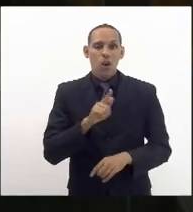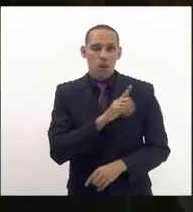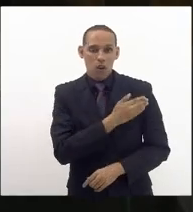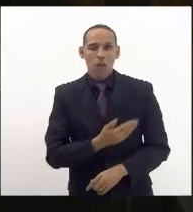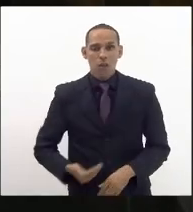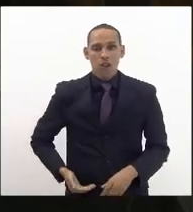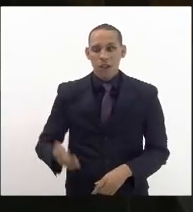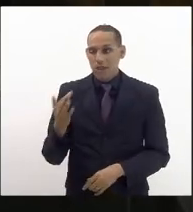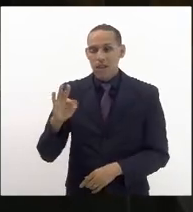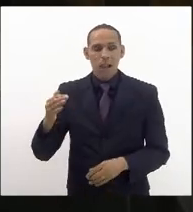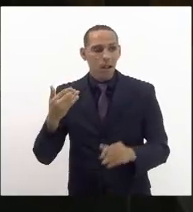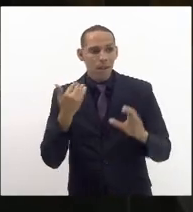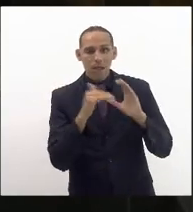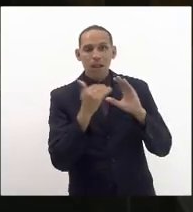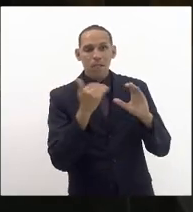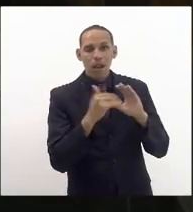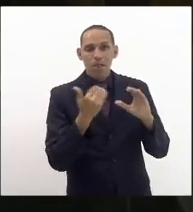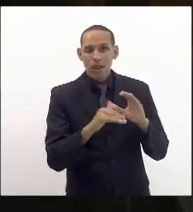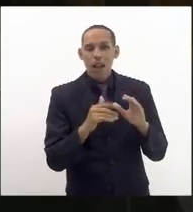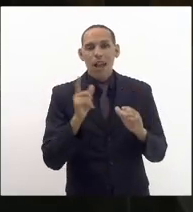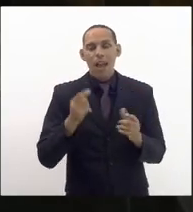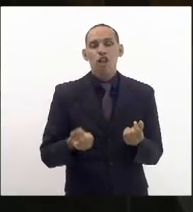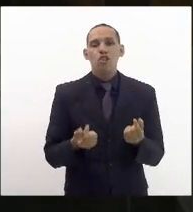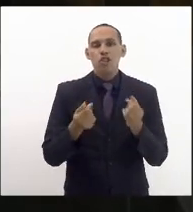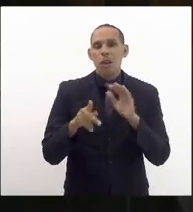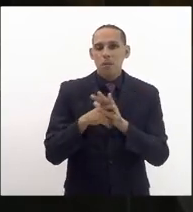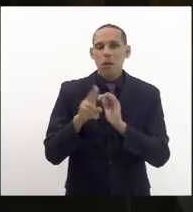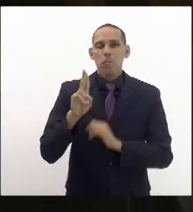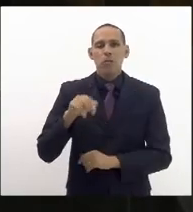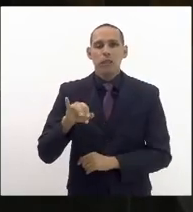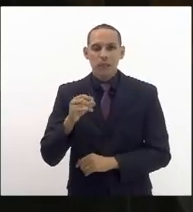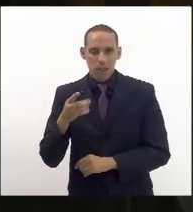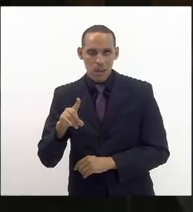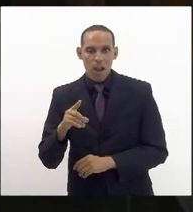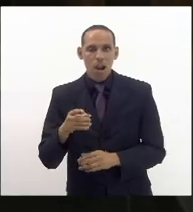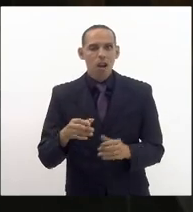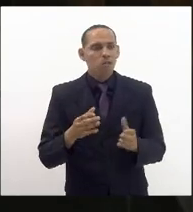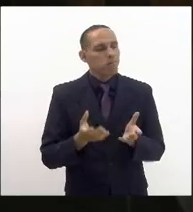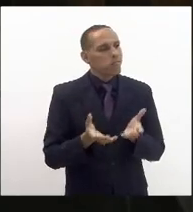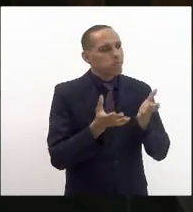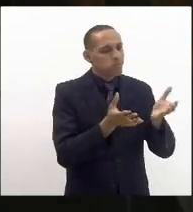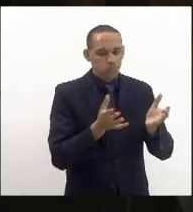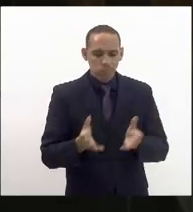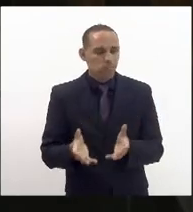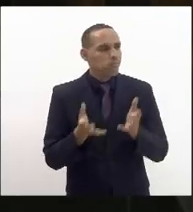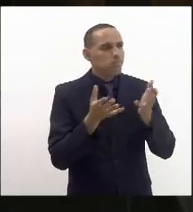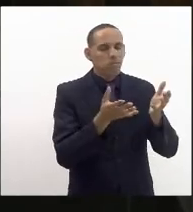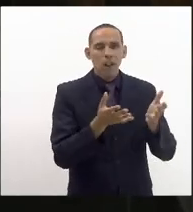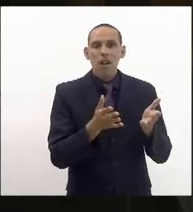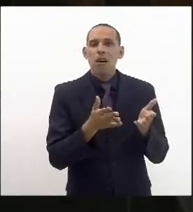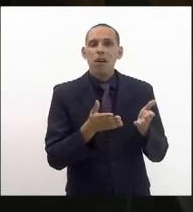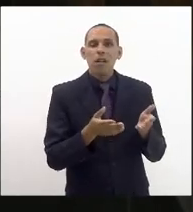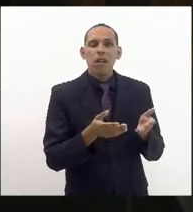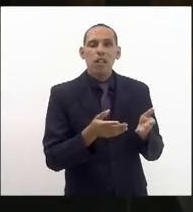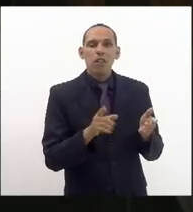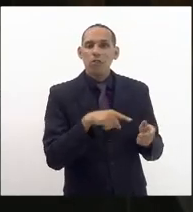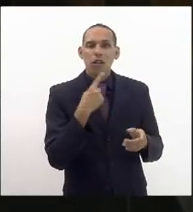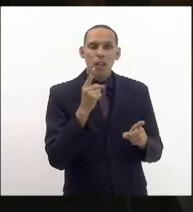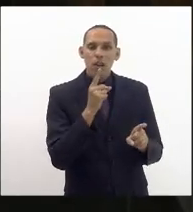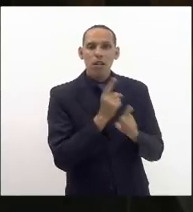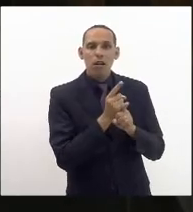federal, portanto, recurso federal da União. Essas cestas estavam apodrecendo na cidade de